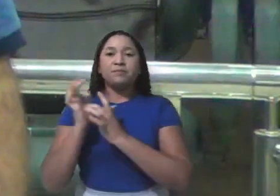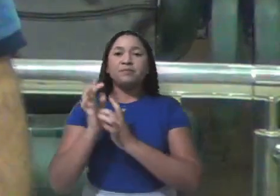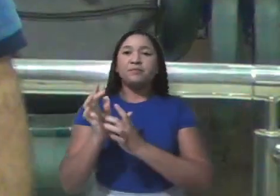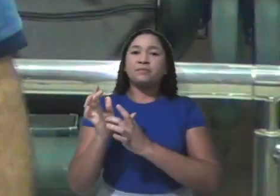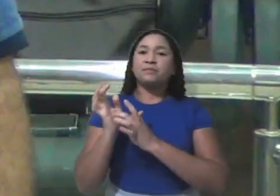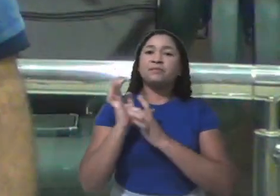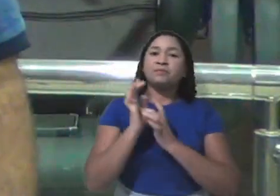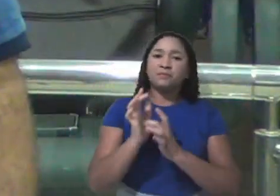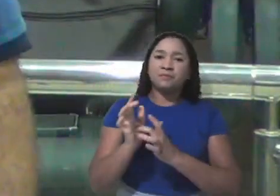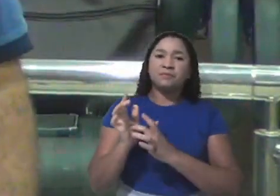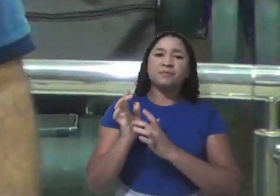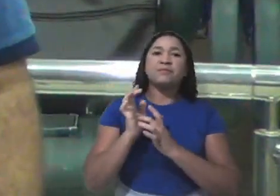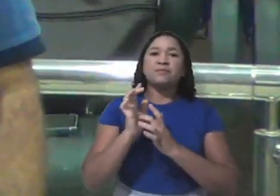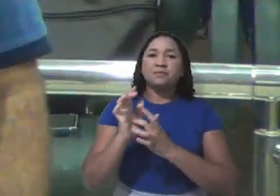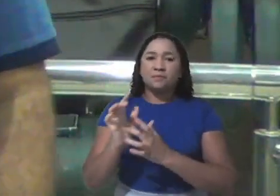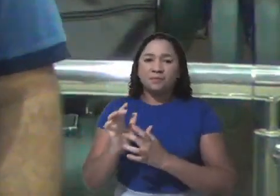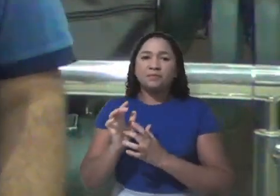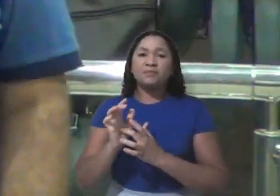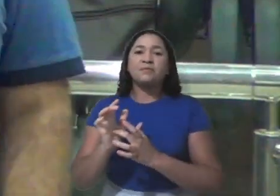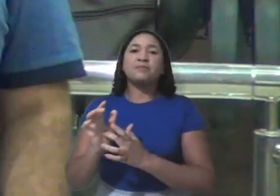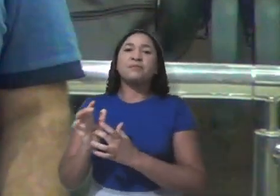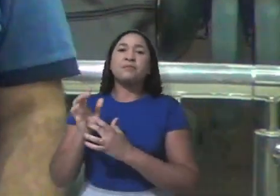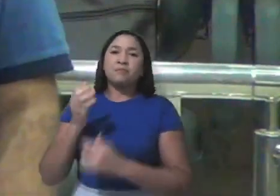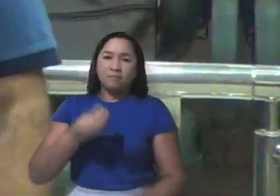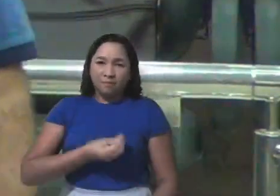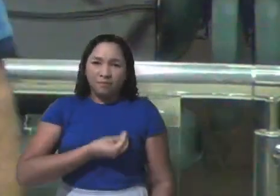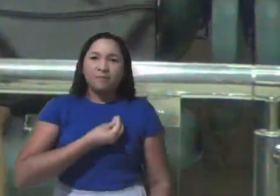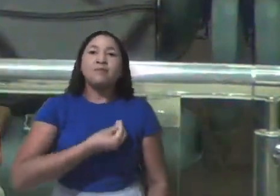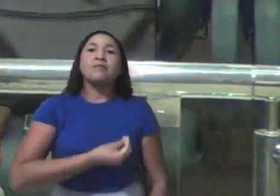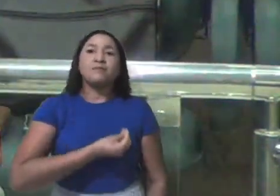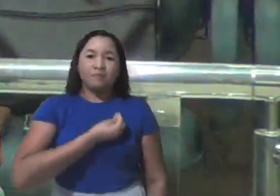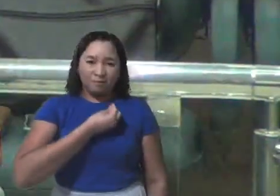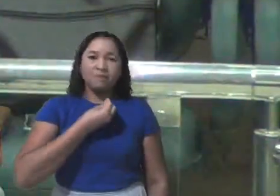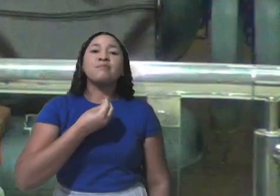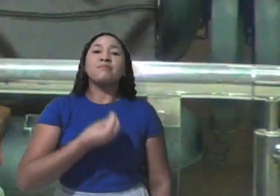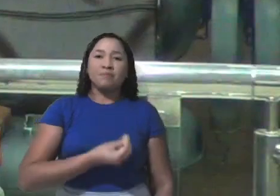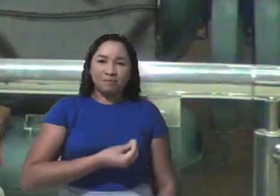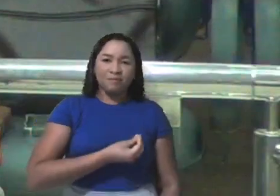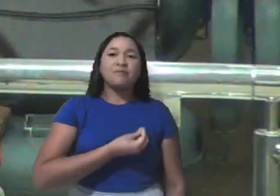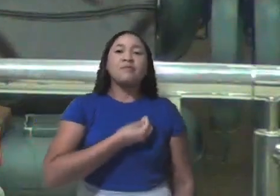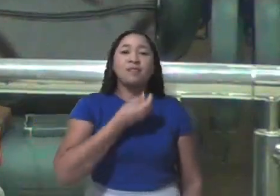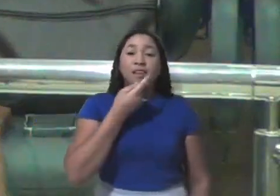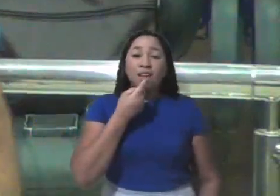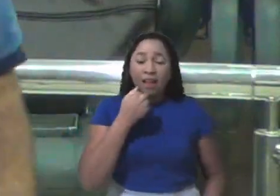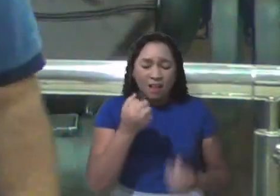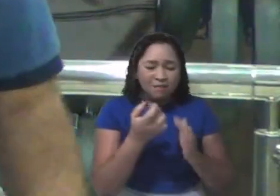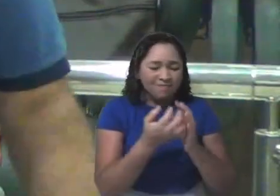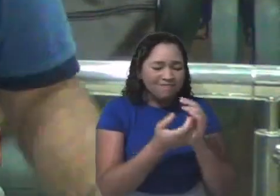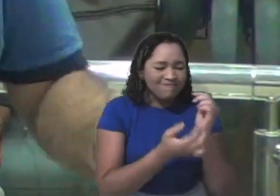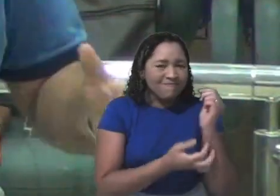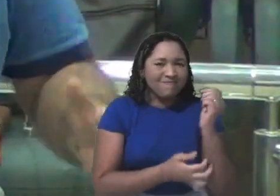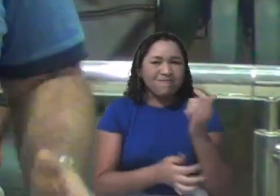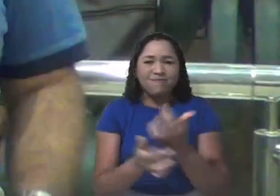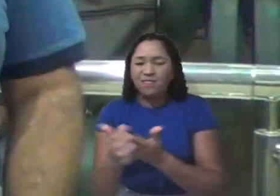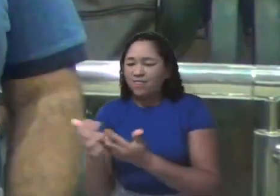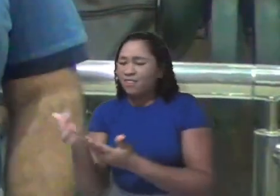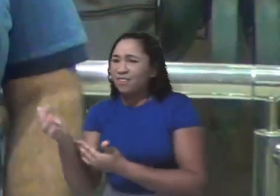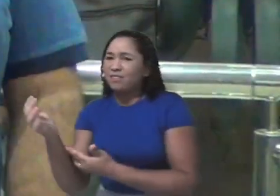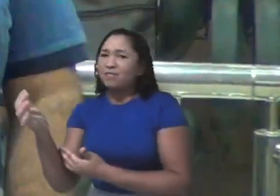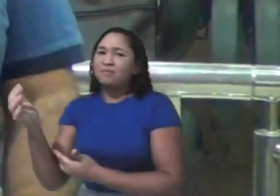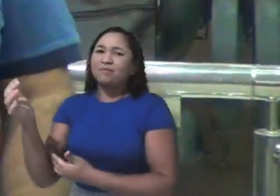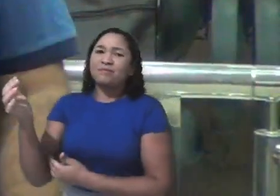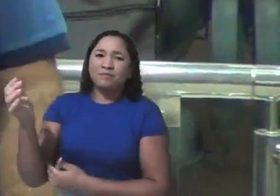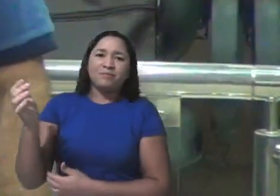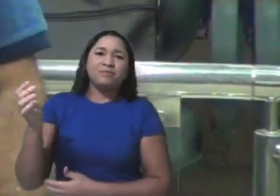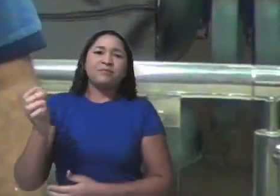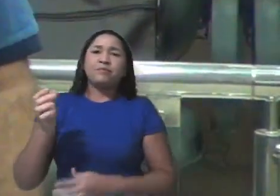cuja vida coberta está pelo sangue que desceu na